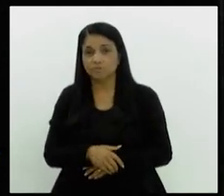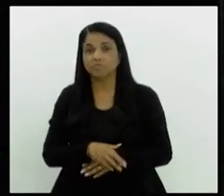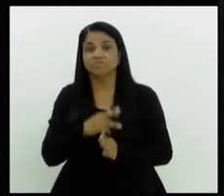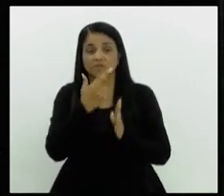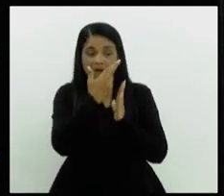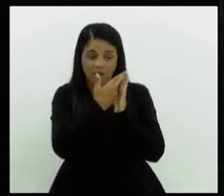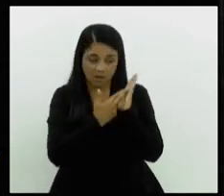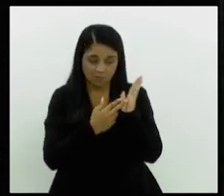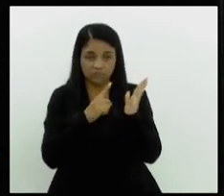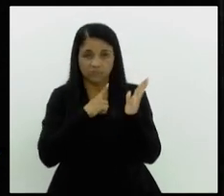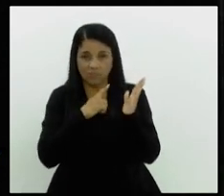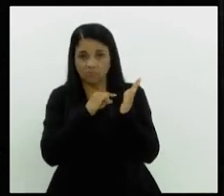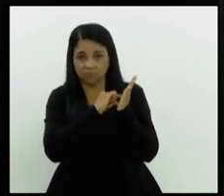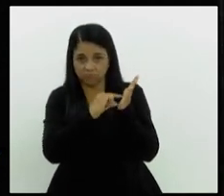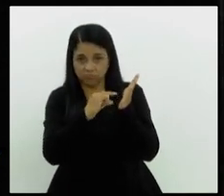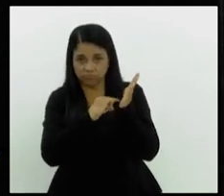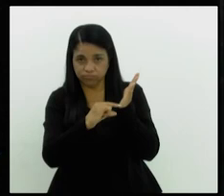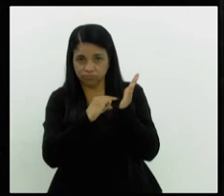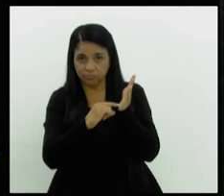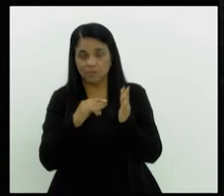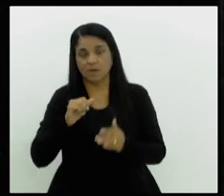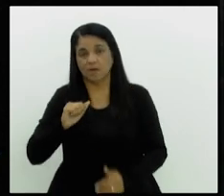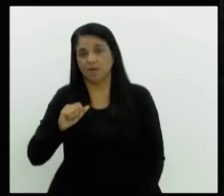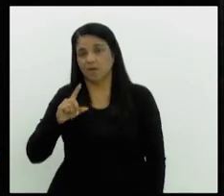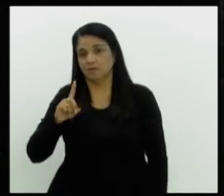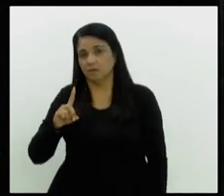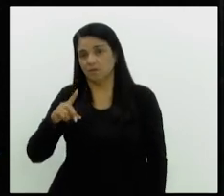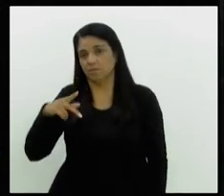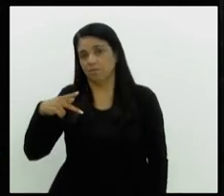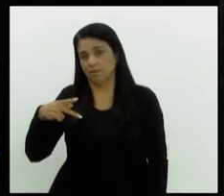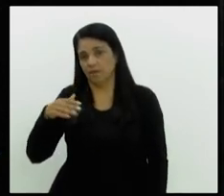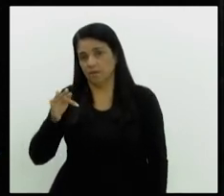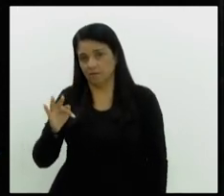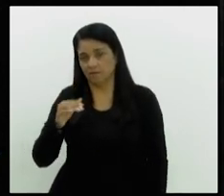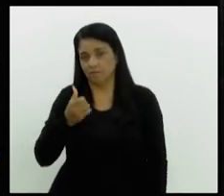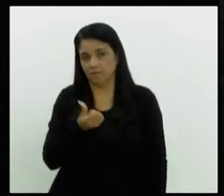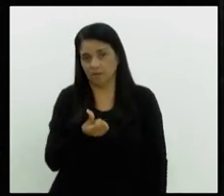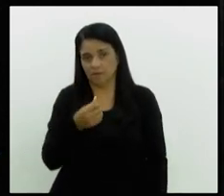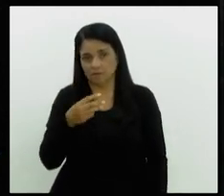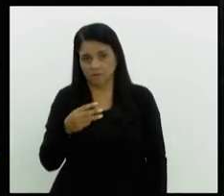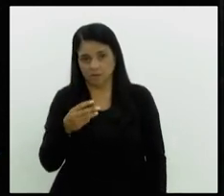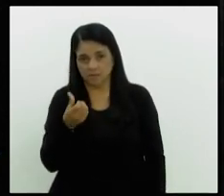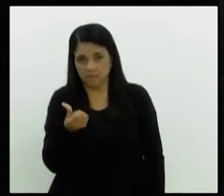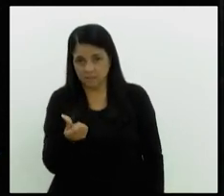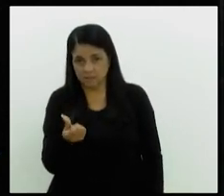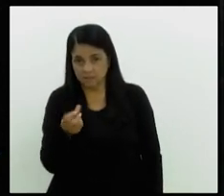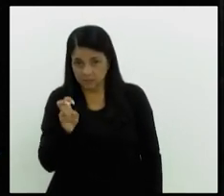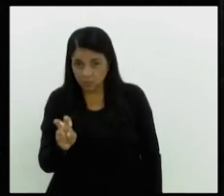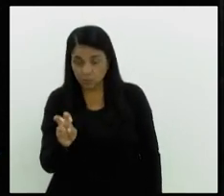relatório também que a partir da DPF 635, houve um aumento